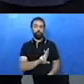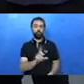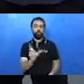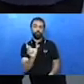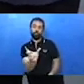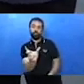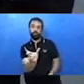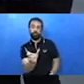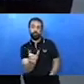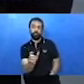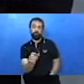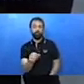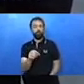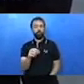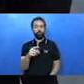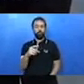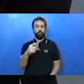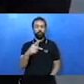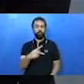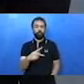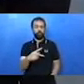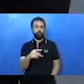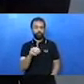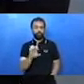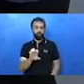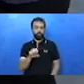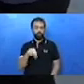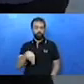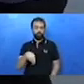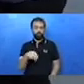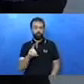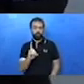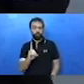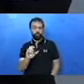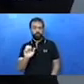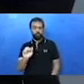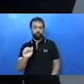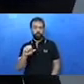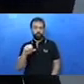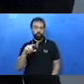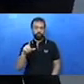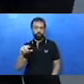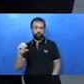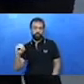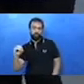pessoal, é a mesma coisa que bandeira, tá? Significa bandeira.